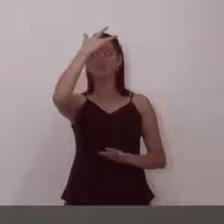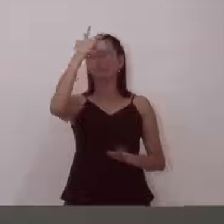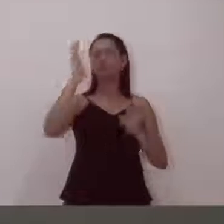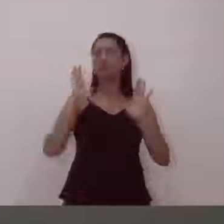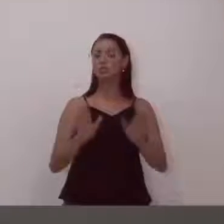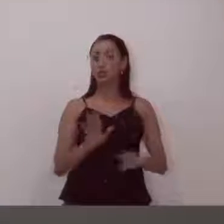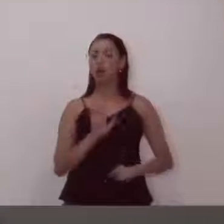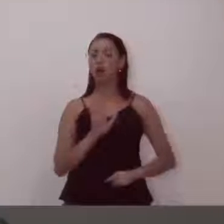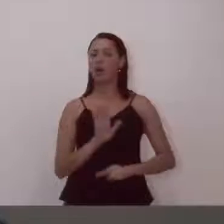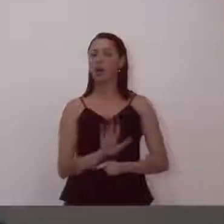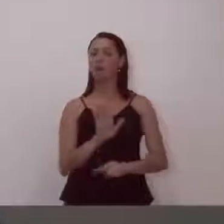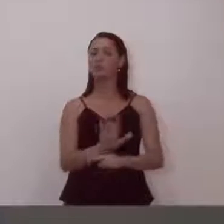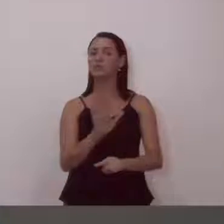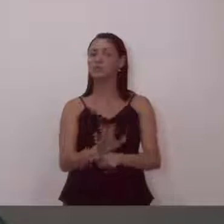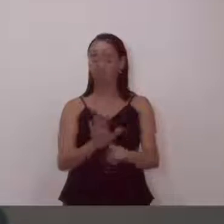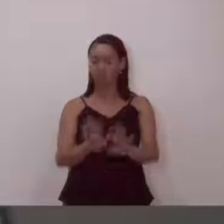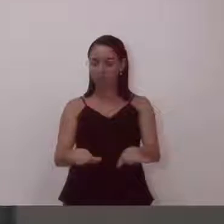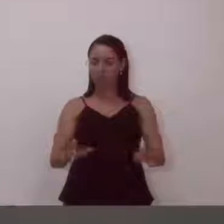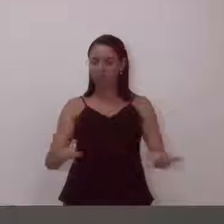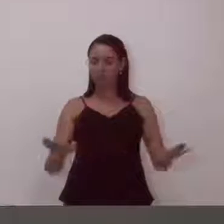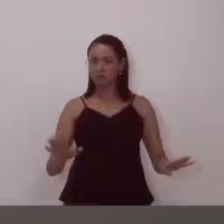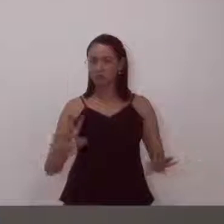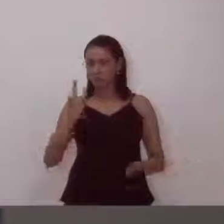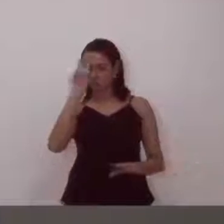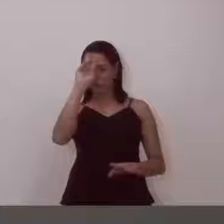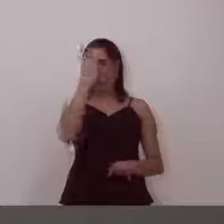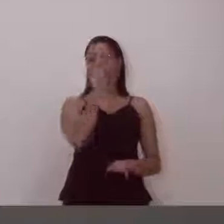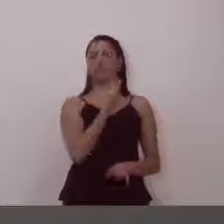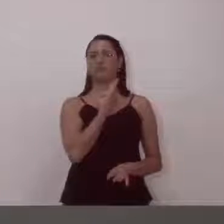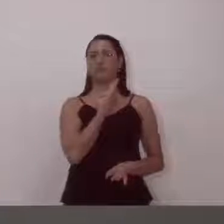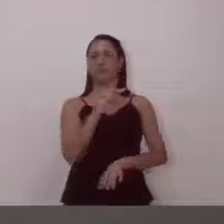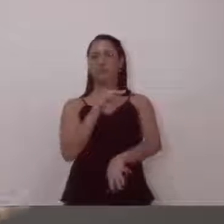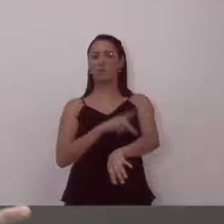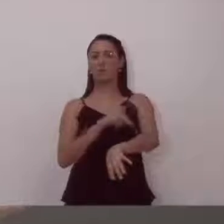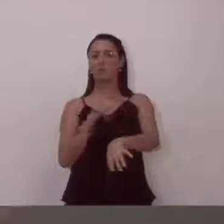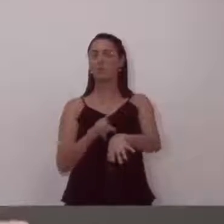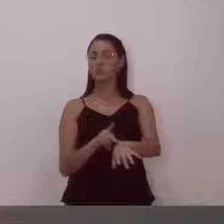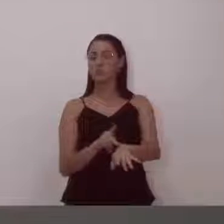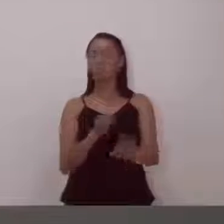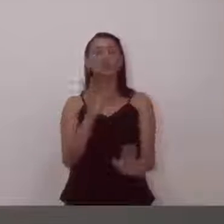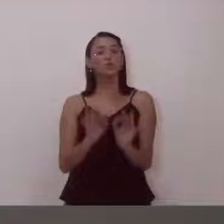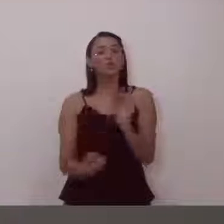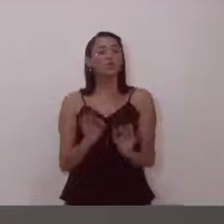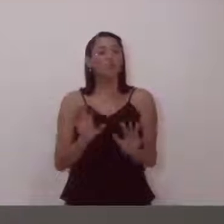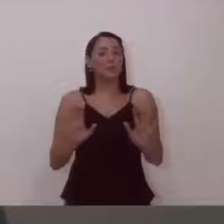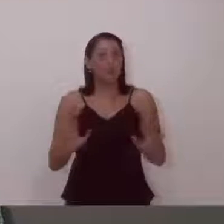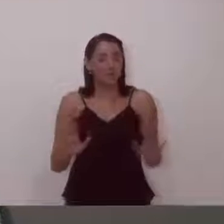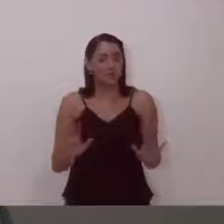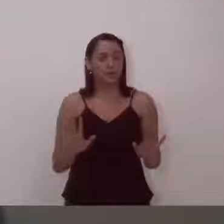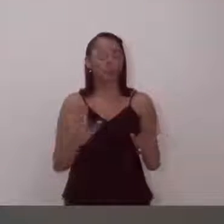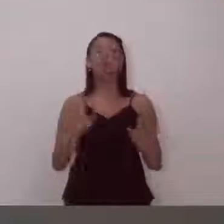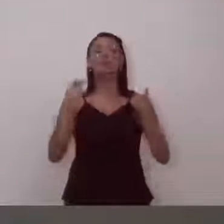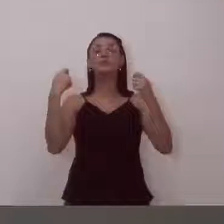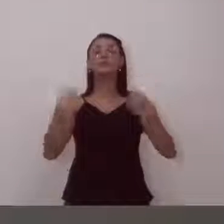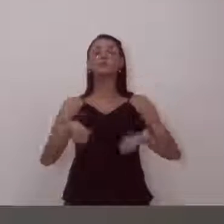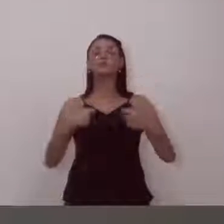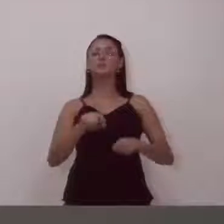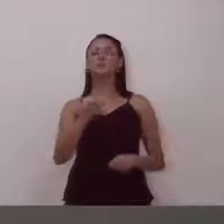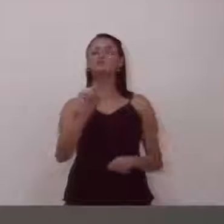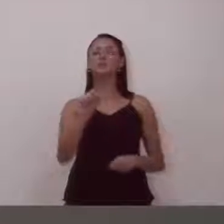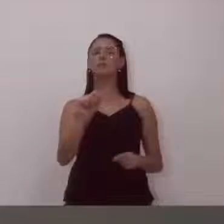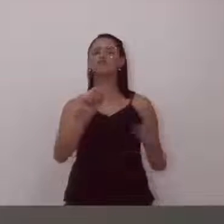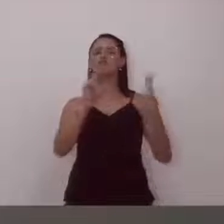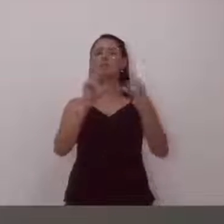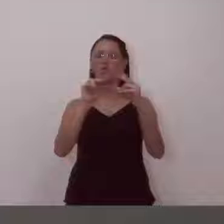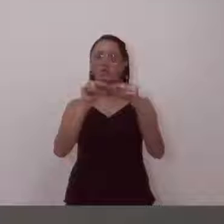como auxiliares, naturalmente, transformaram-se em professoras, não é? Juridicamente. Então, o que a gente precisa é o